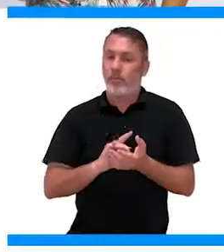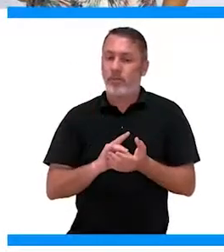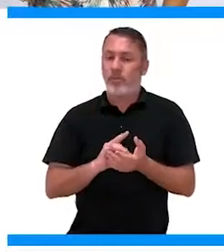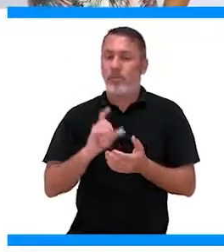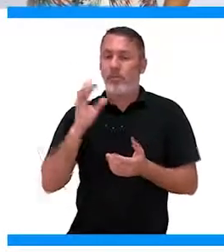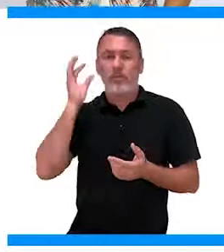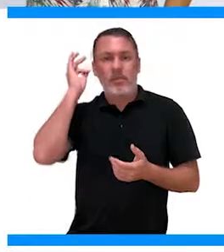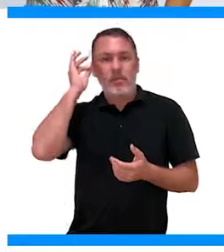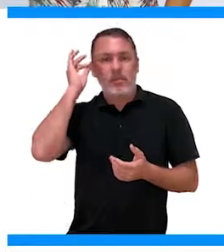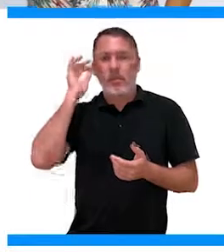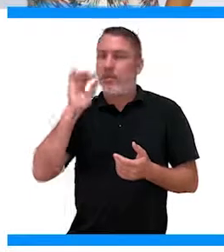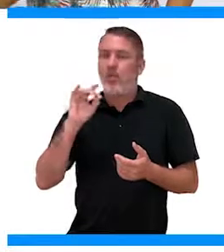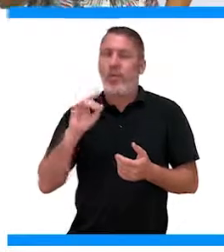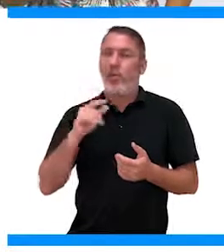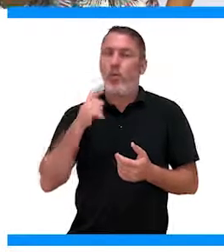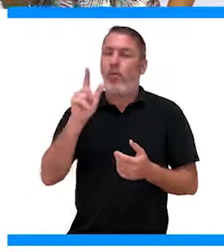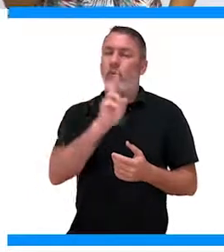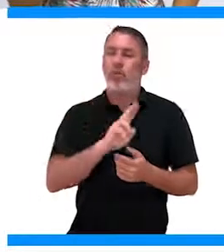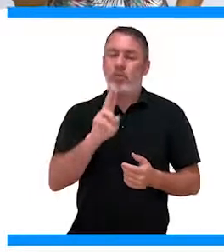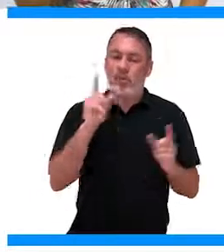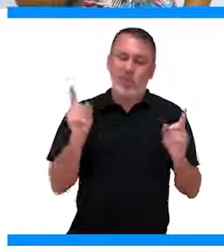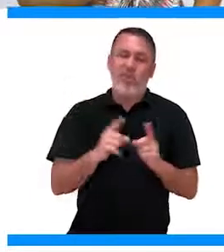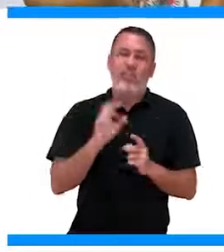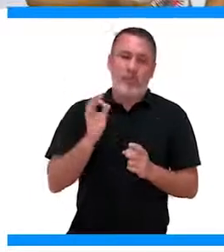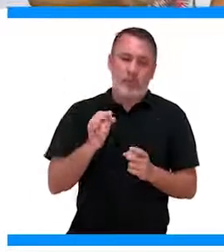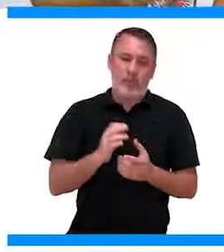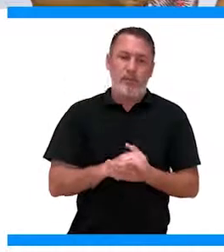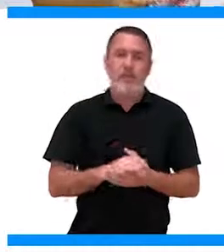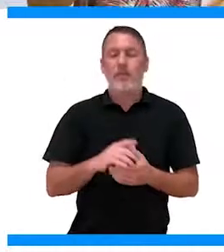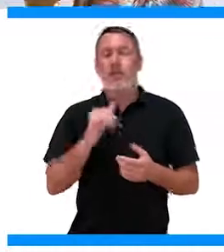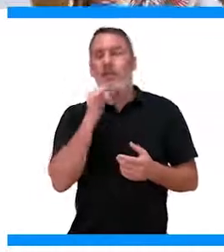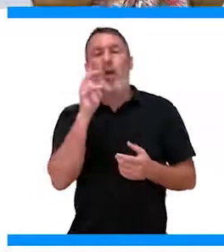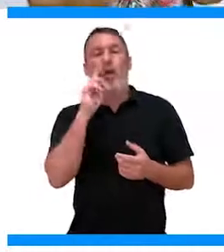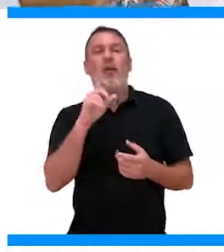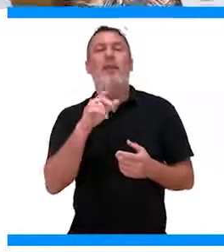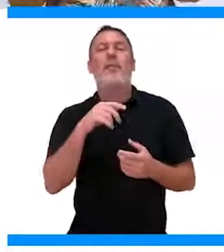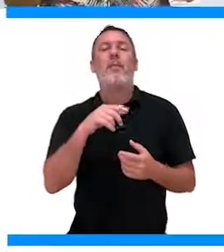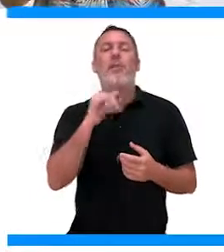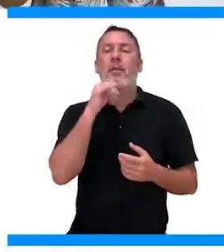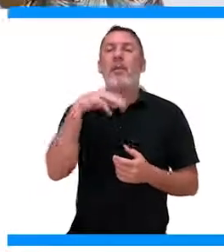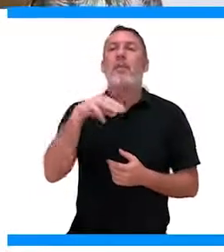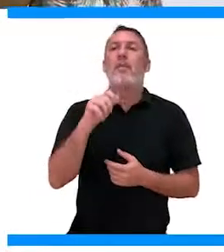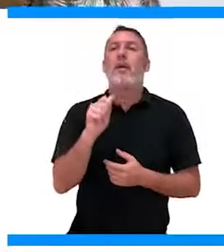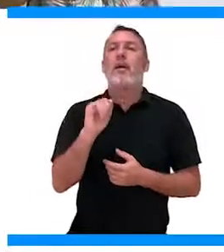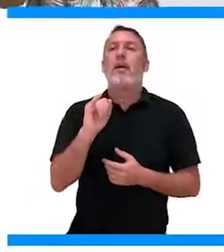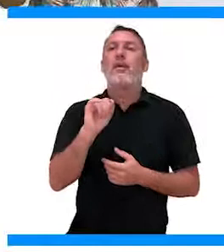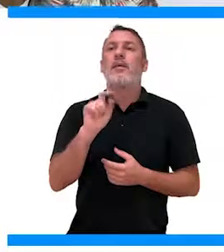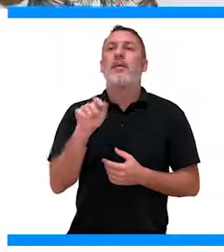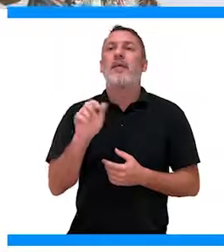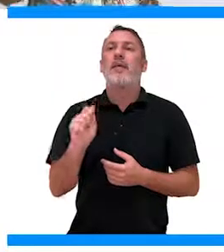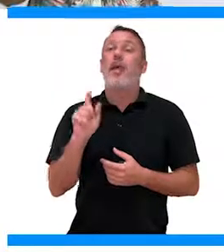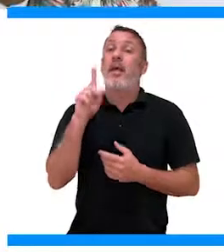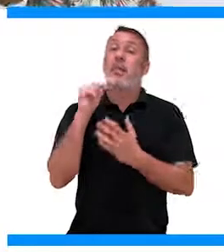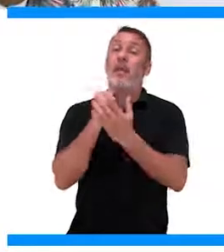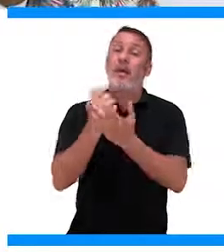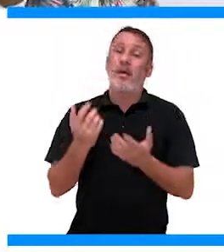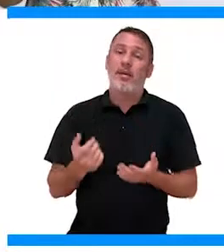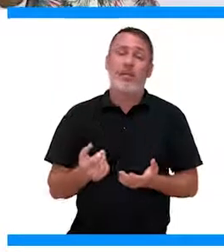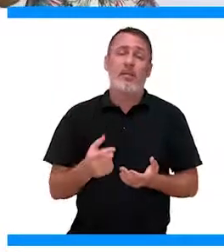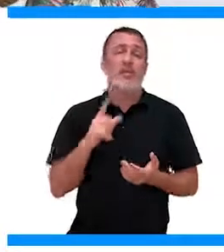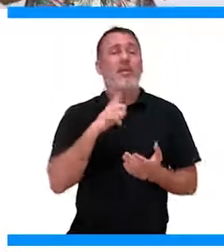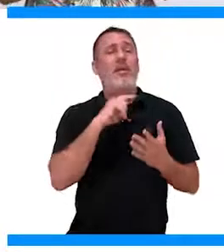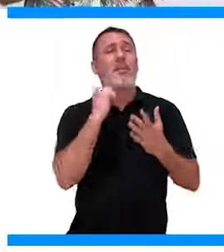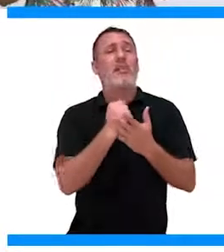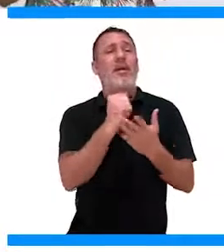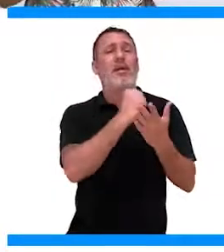nome do objeto. Mas ninguém vai falar isso, a gente vai pedir um cotonete. Então, Durex, cotonete, maisena também, com S